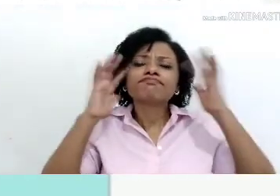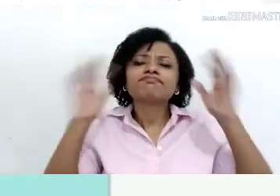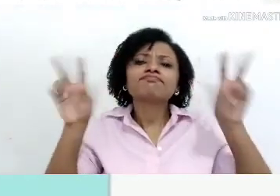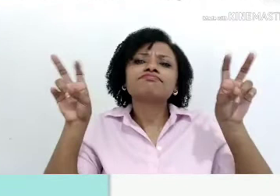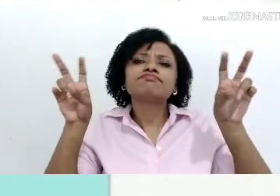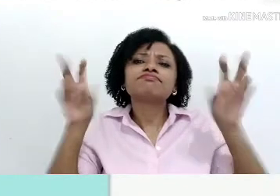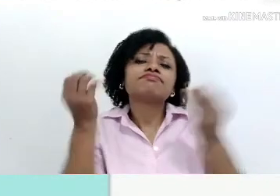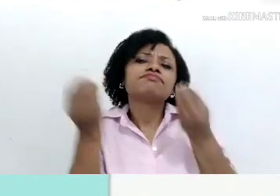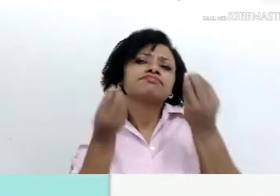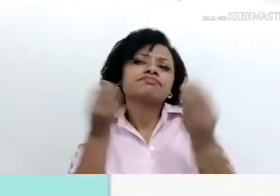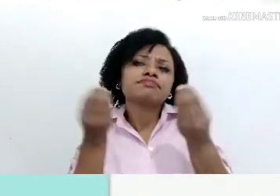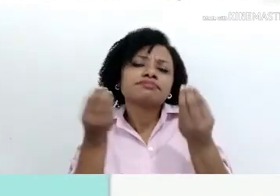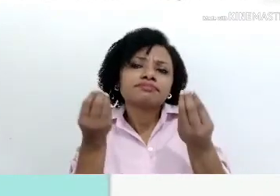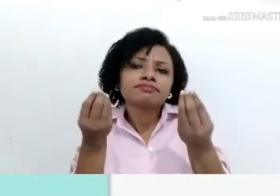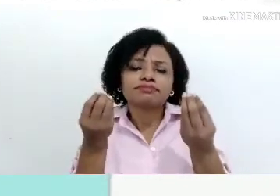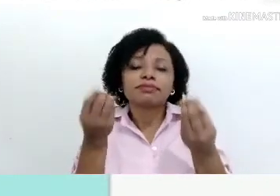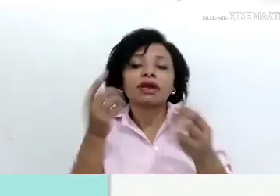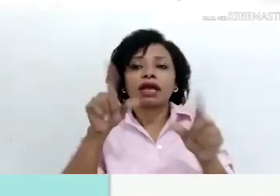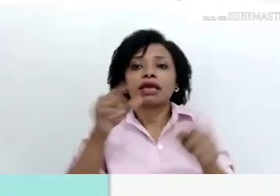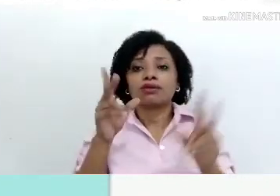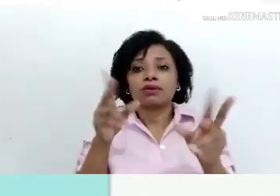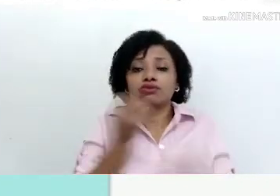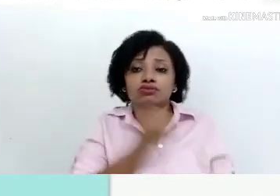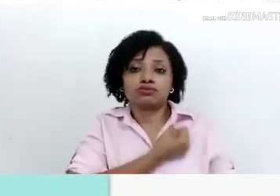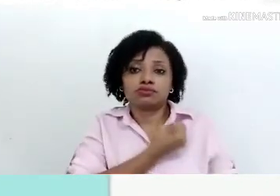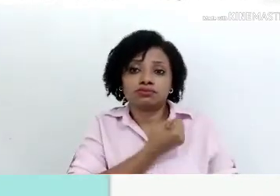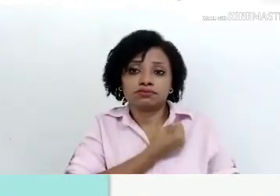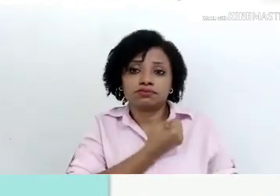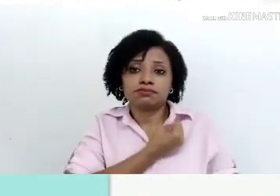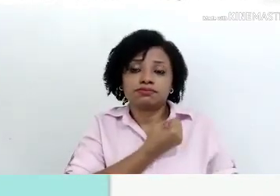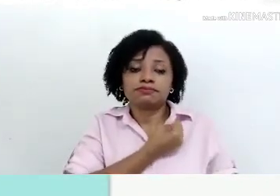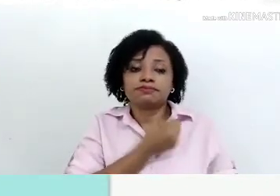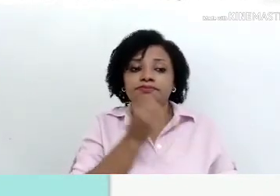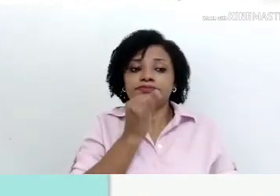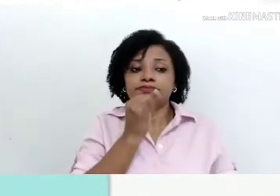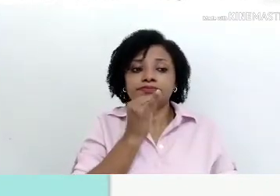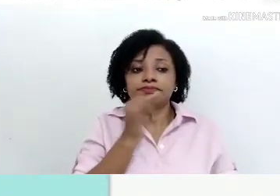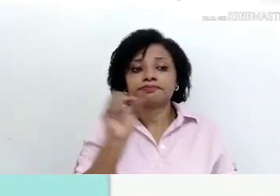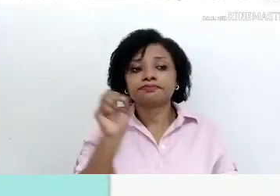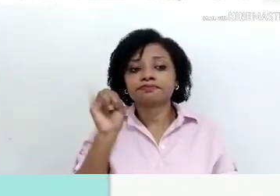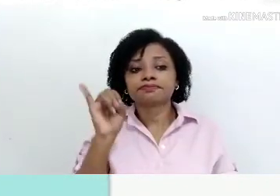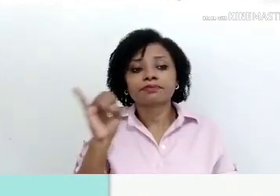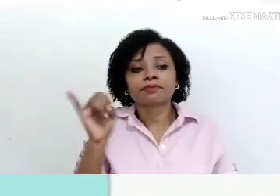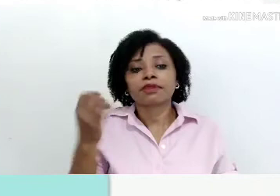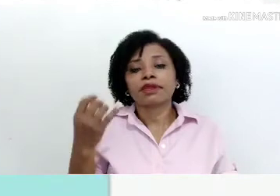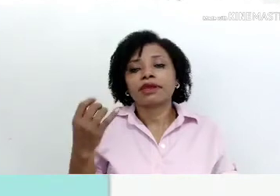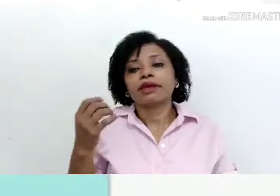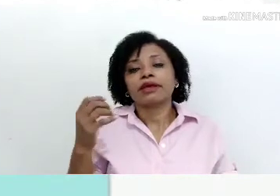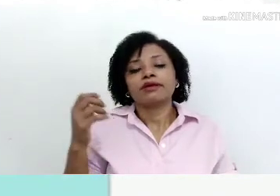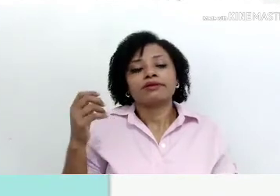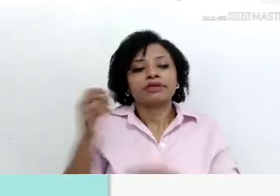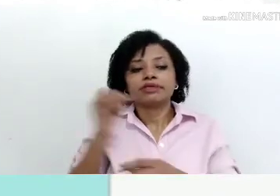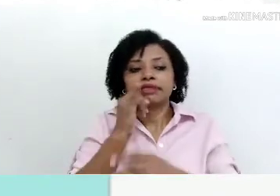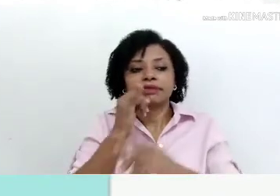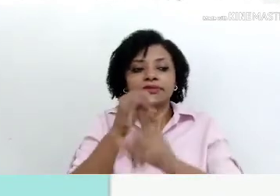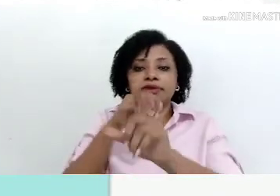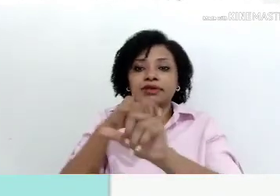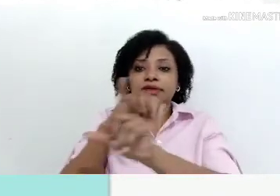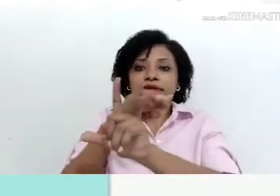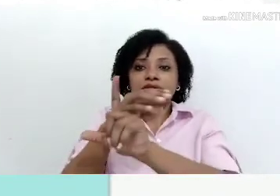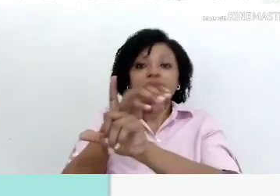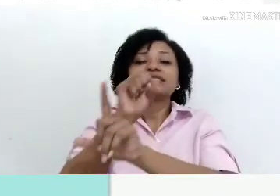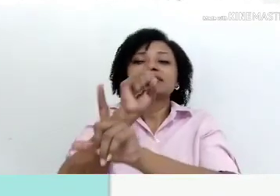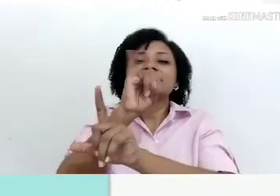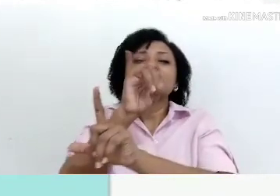vamos pensar aí em relação a números. Olha só, se aqui fosse um 5, a quantidade dos